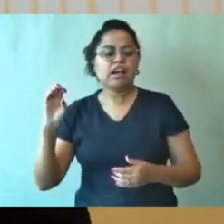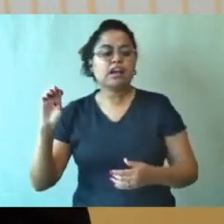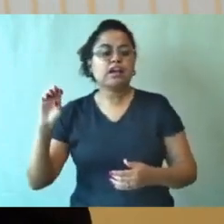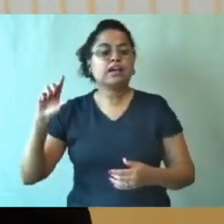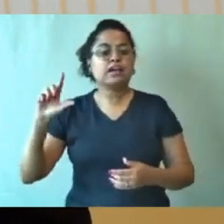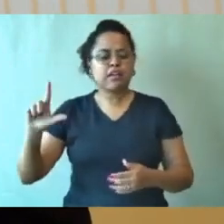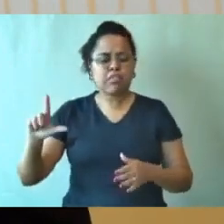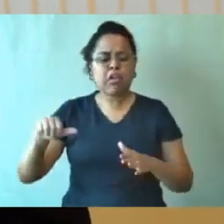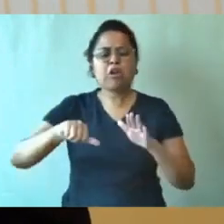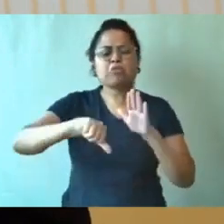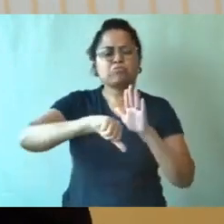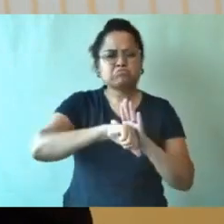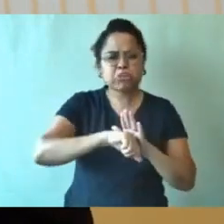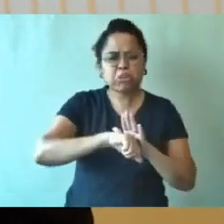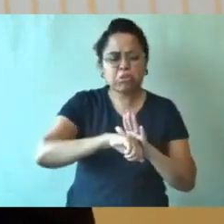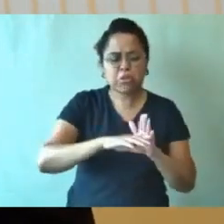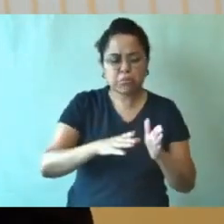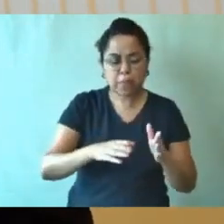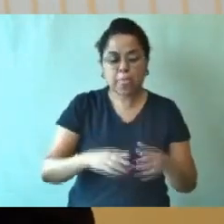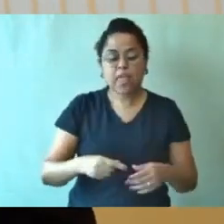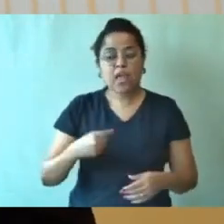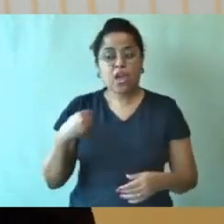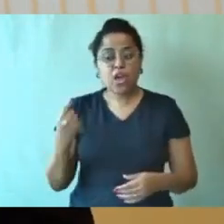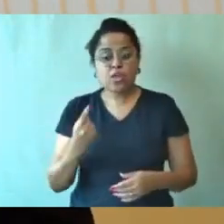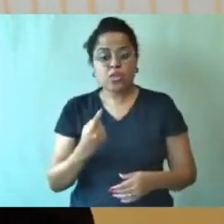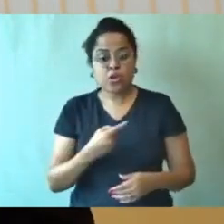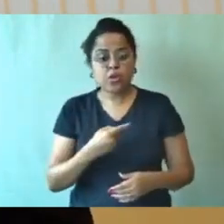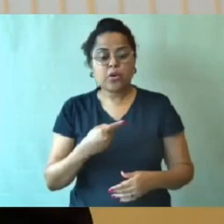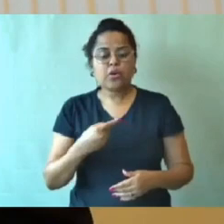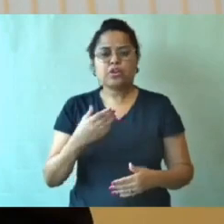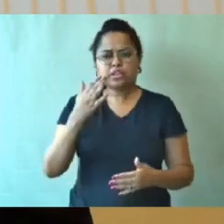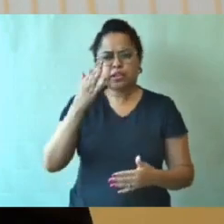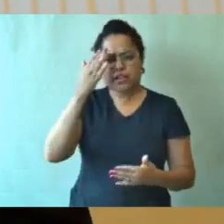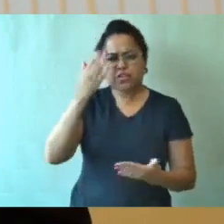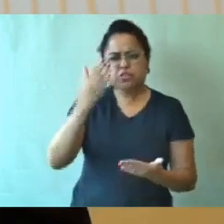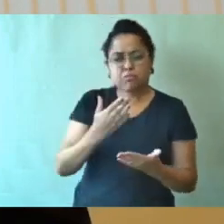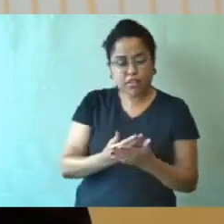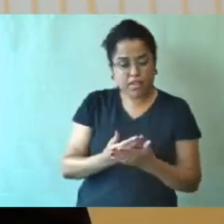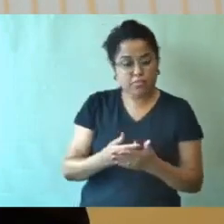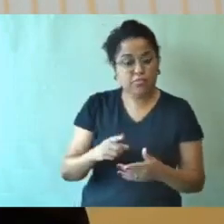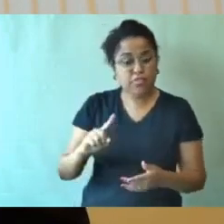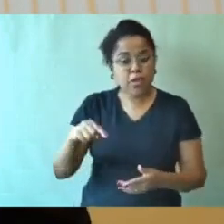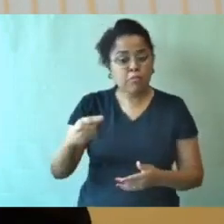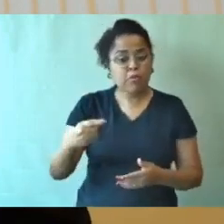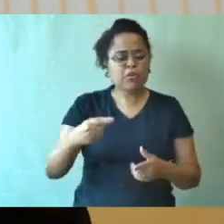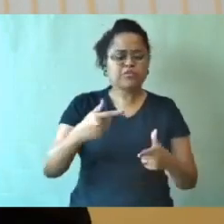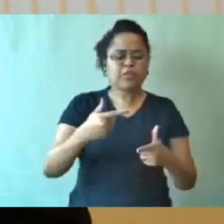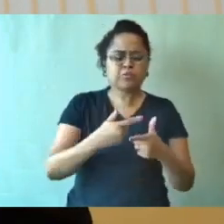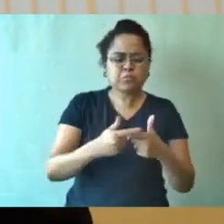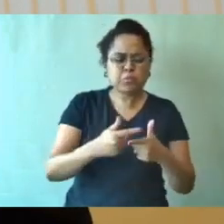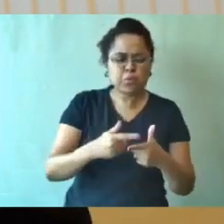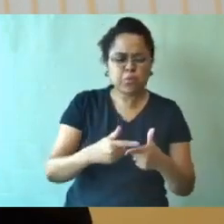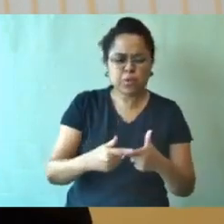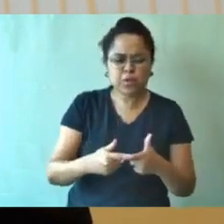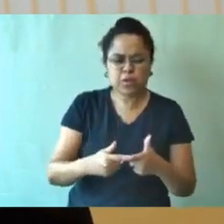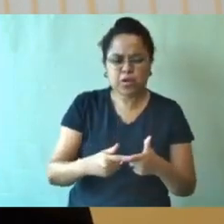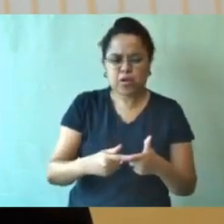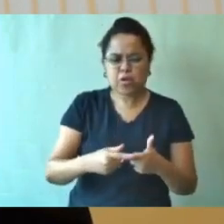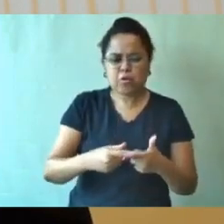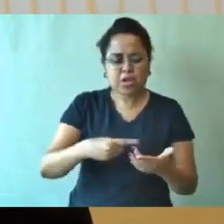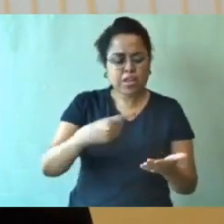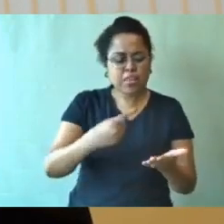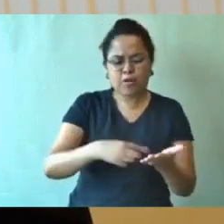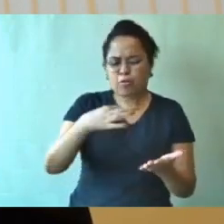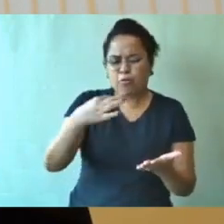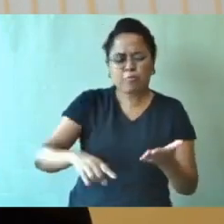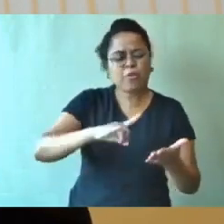dificuldade das empresas. Nós acreditamos e depois tivemos problema porque realmente teve descumprimento de contrato. Então, isso é